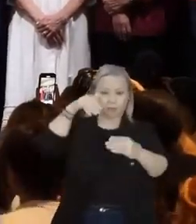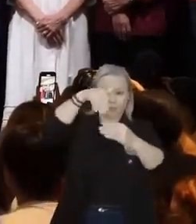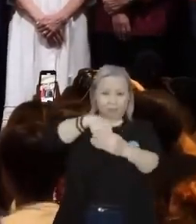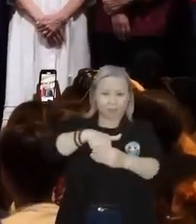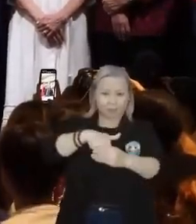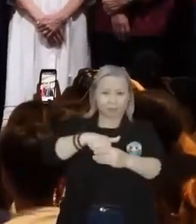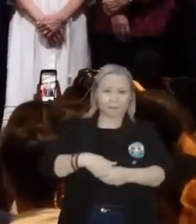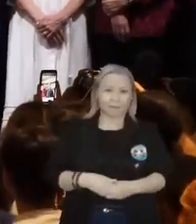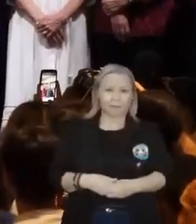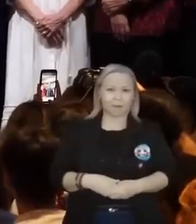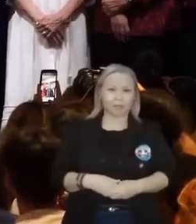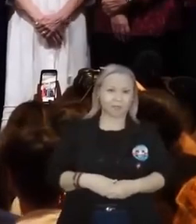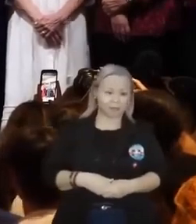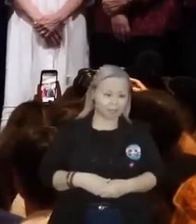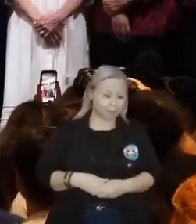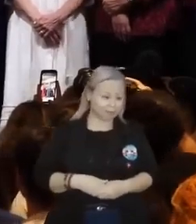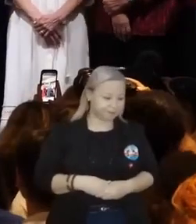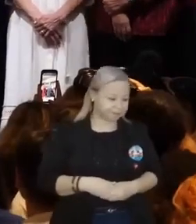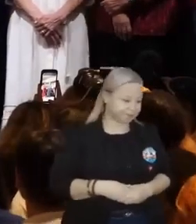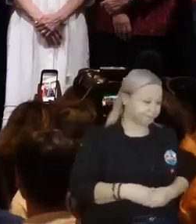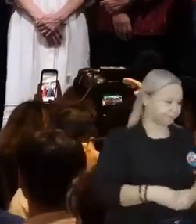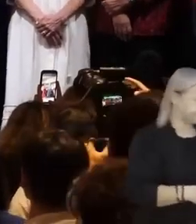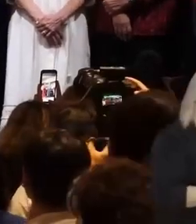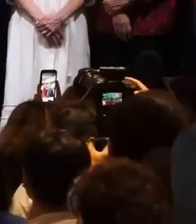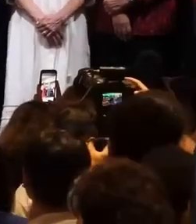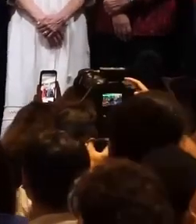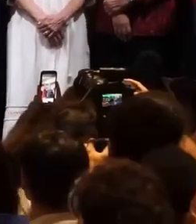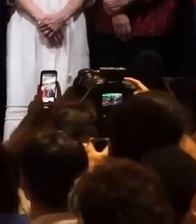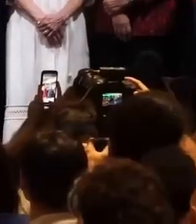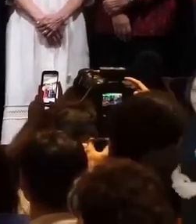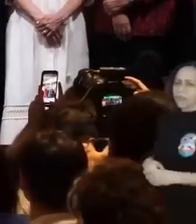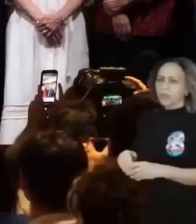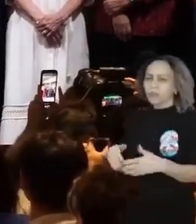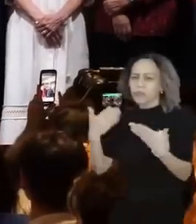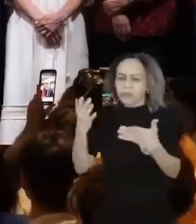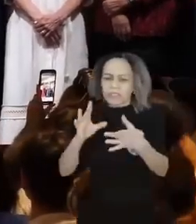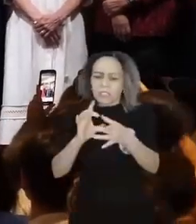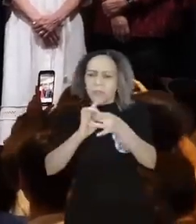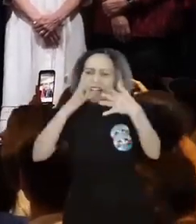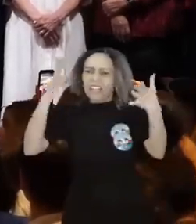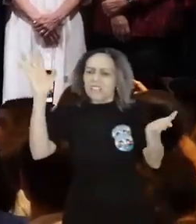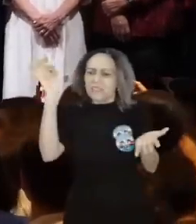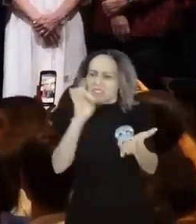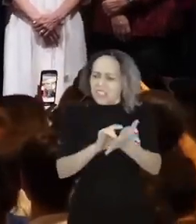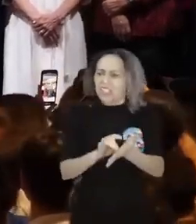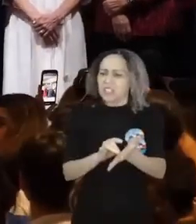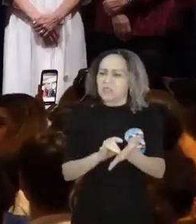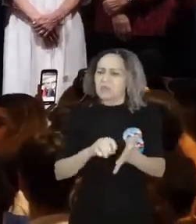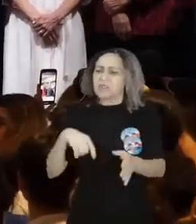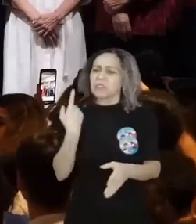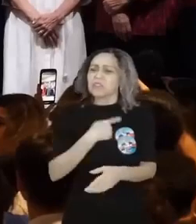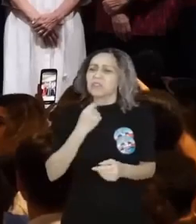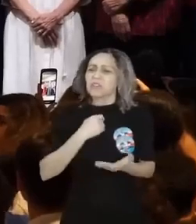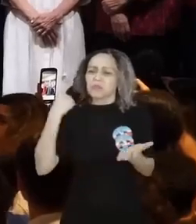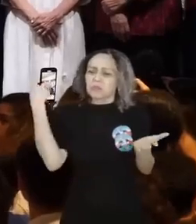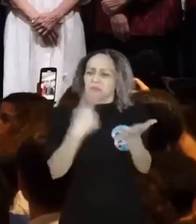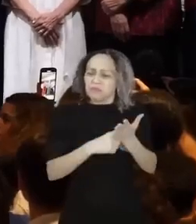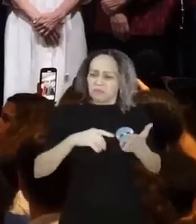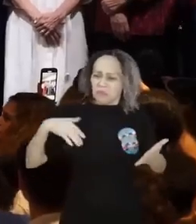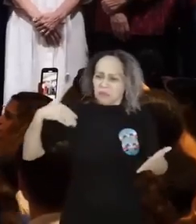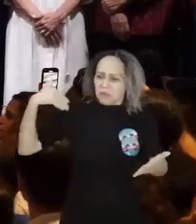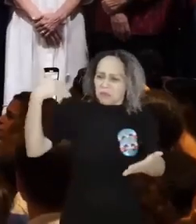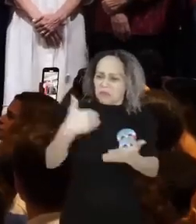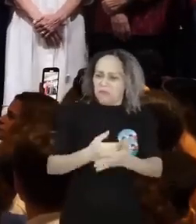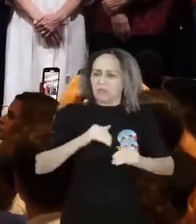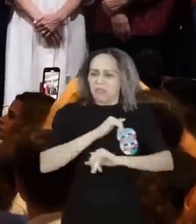essa democracia real, concreta, que nós assumimos o compromisso ao longo de toda a nossa campanha. E